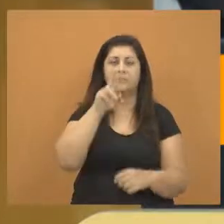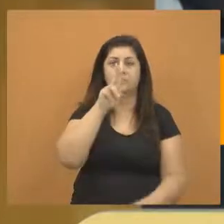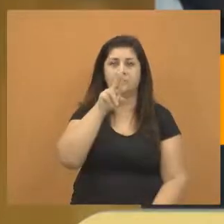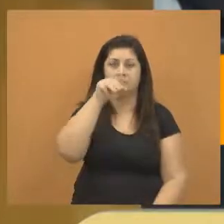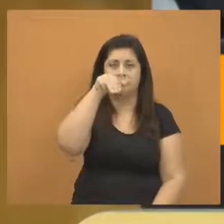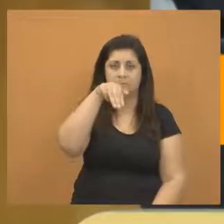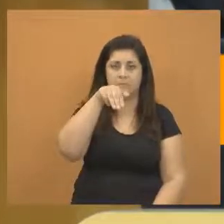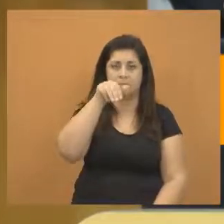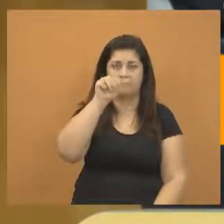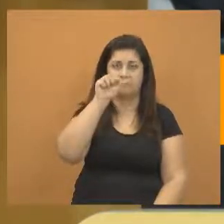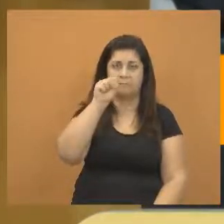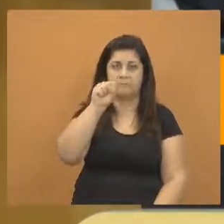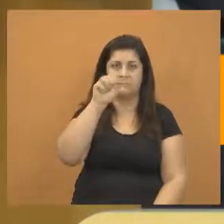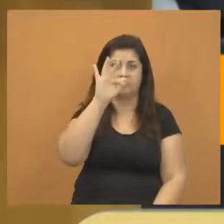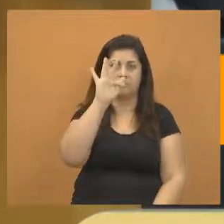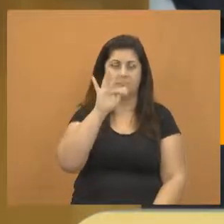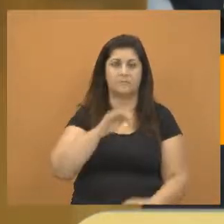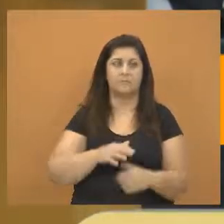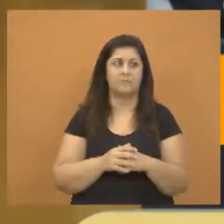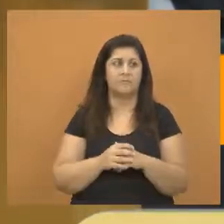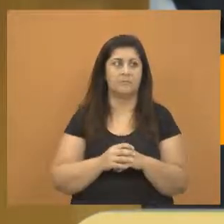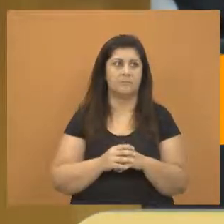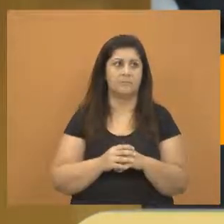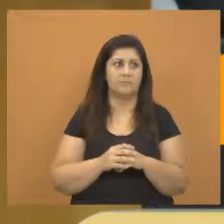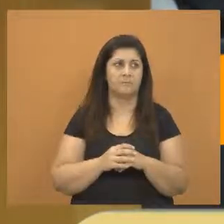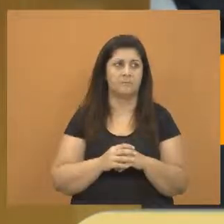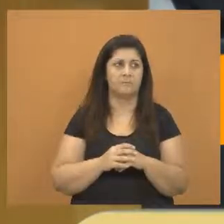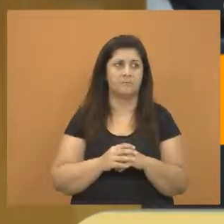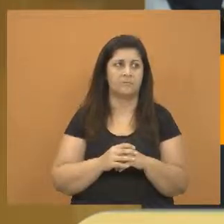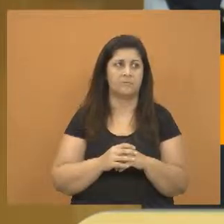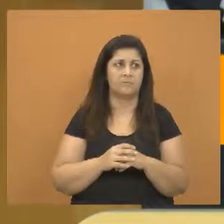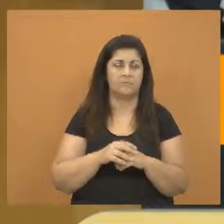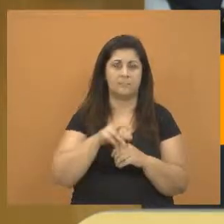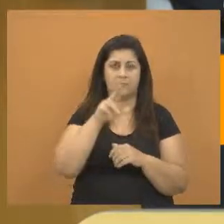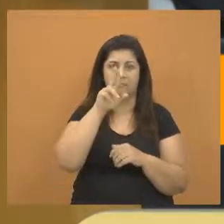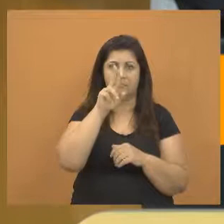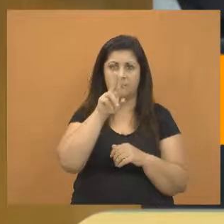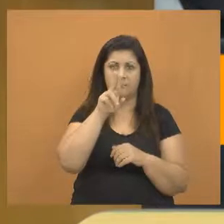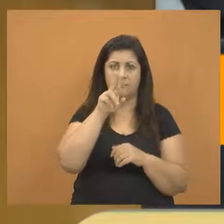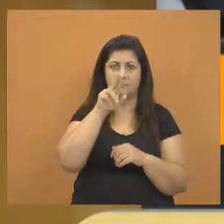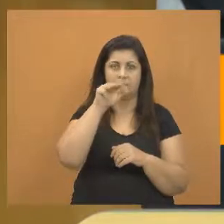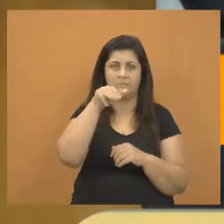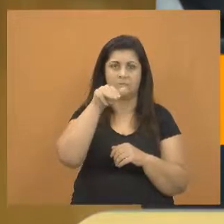UMSF, é unidade, doutora Márcia, UMSF,